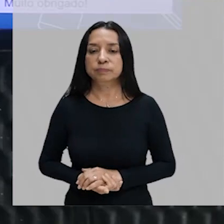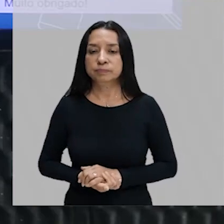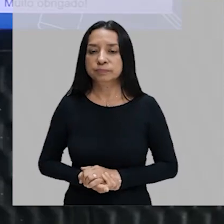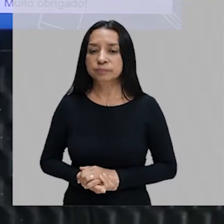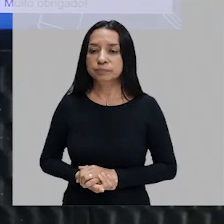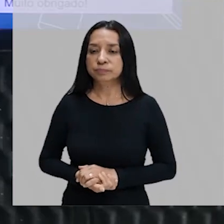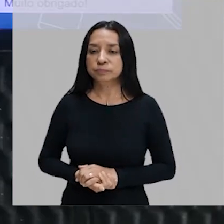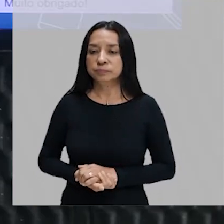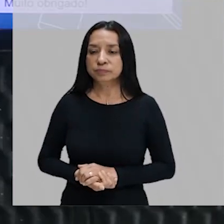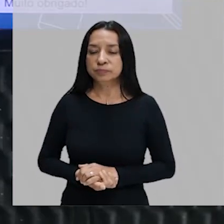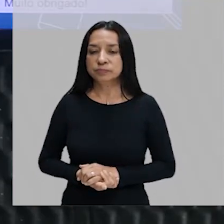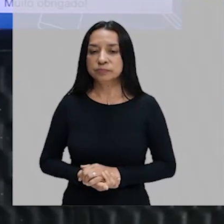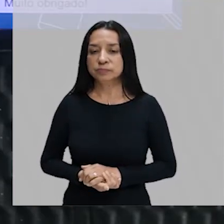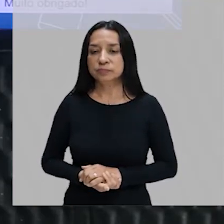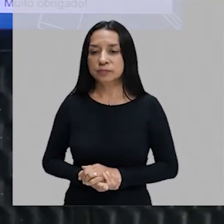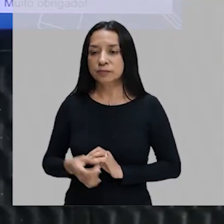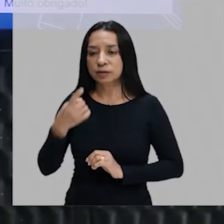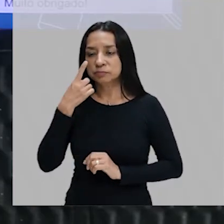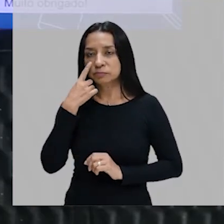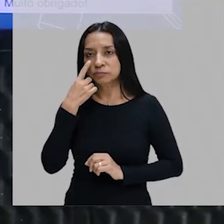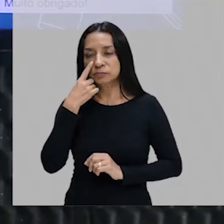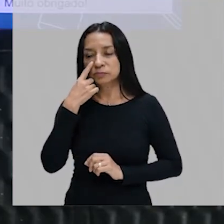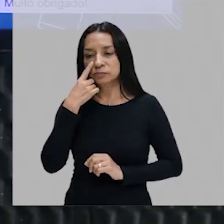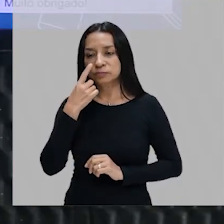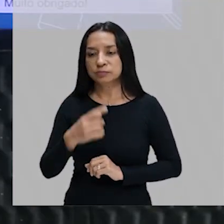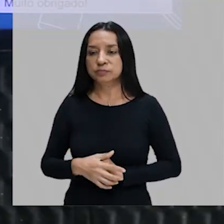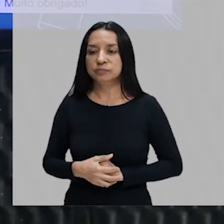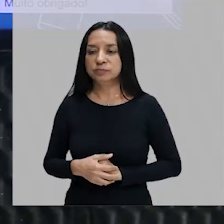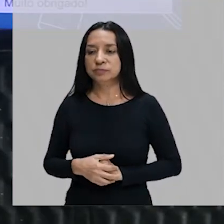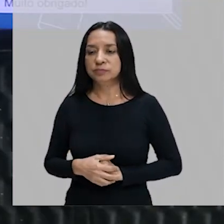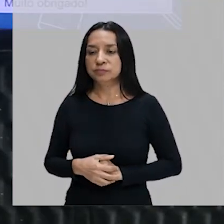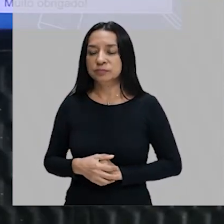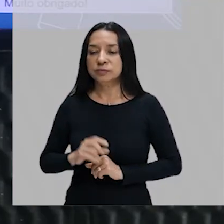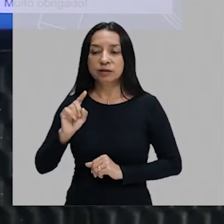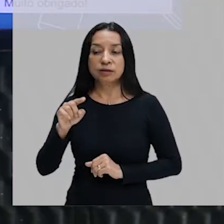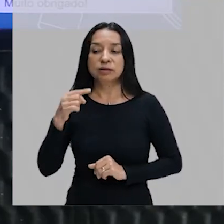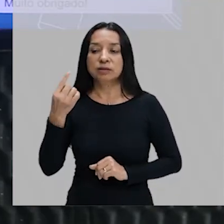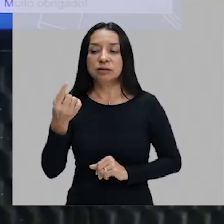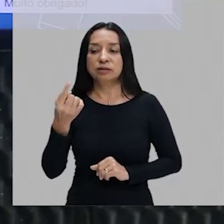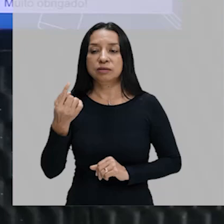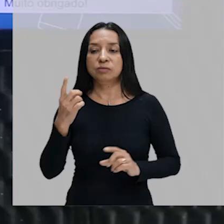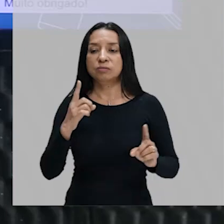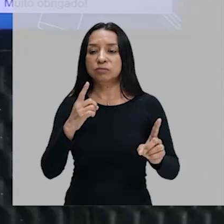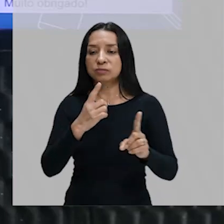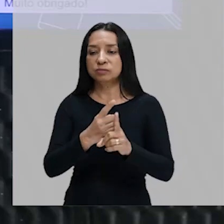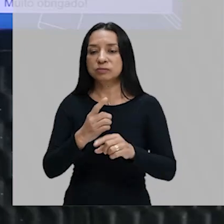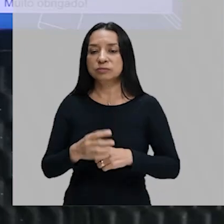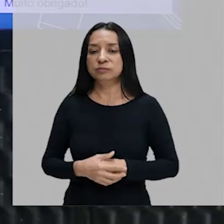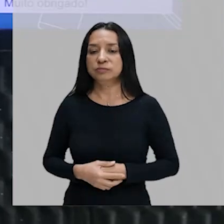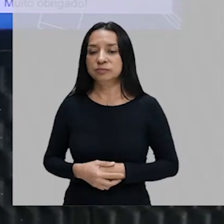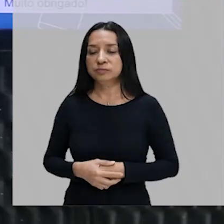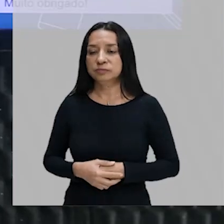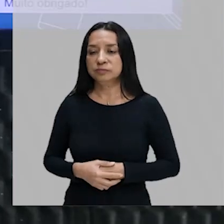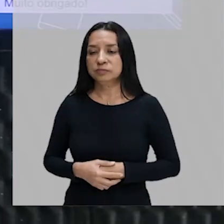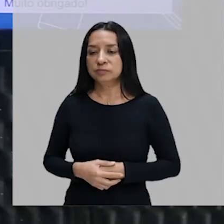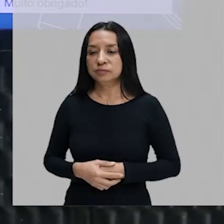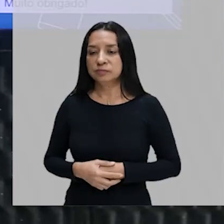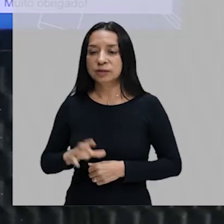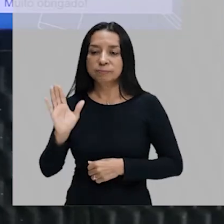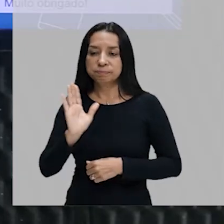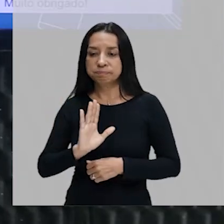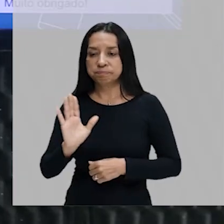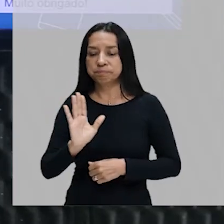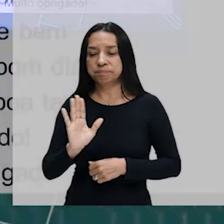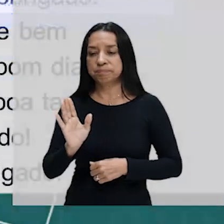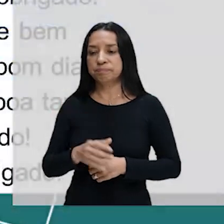Nos vemos. Hasta outra, né? Até a próxima. Hasta pronto, até